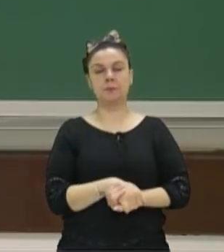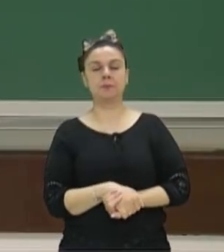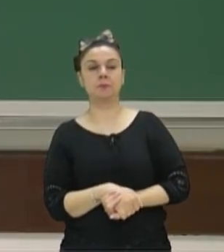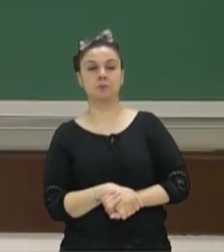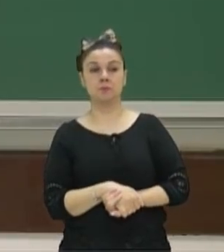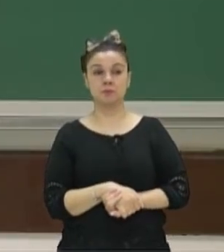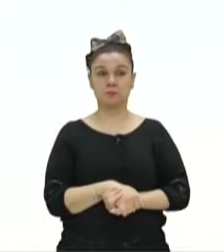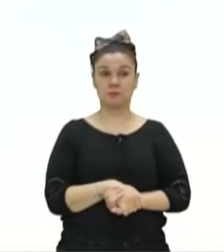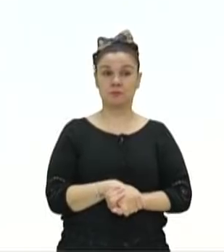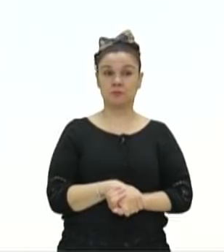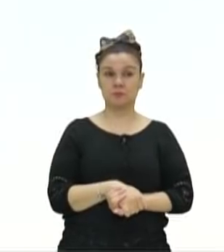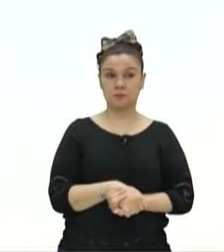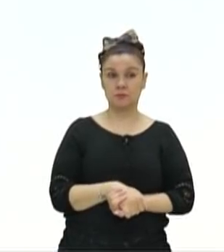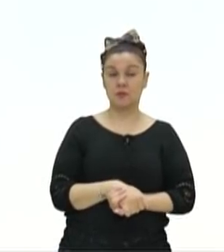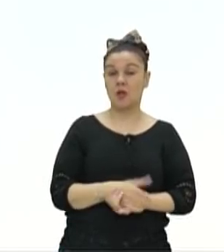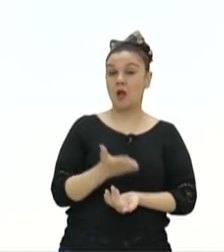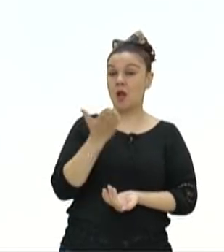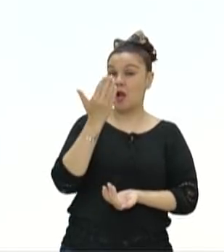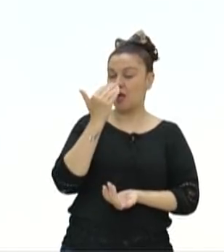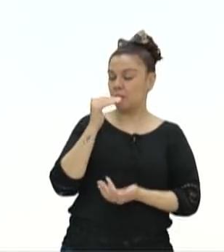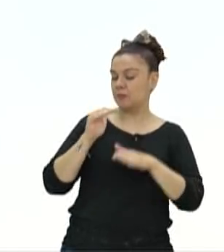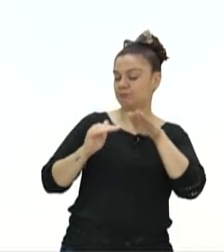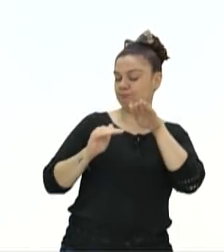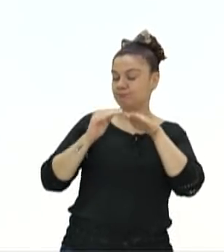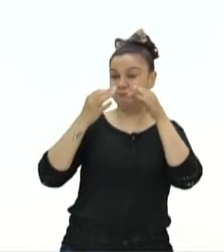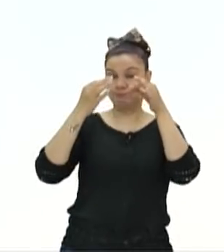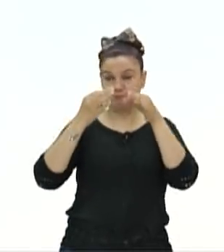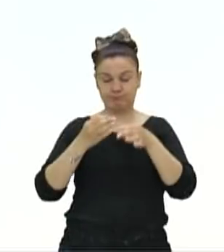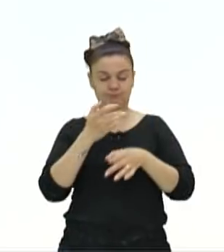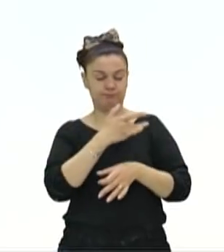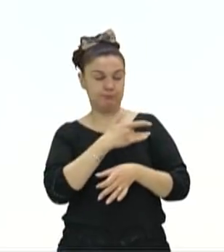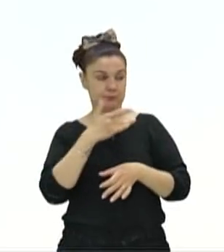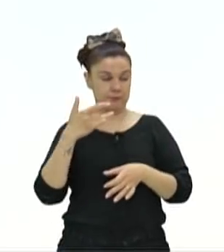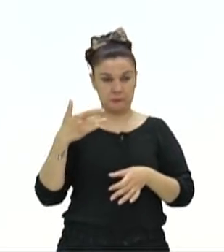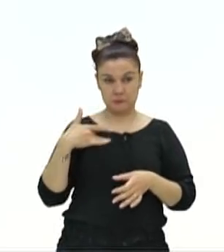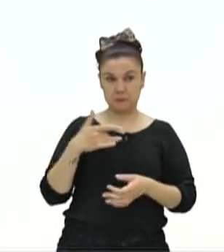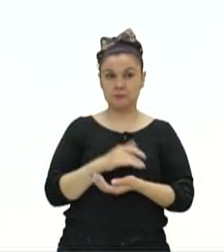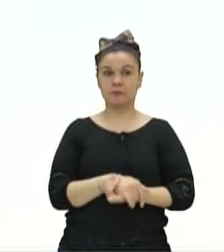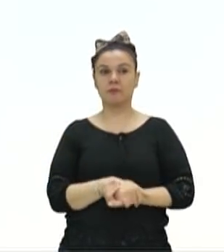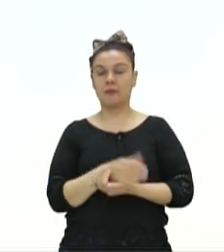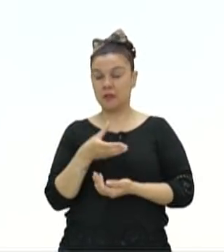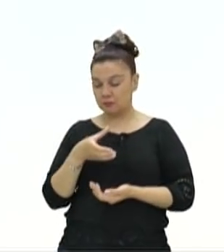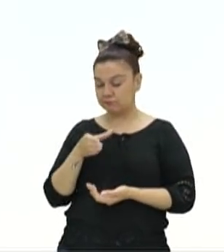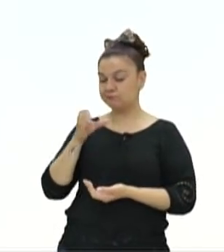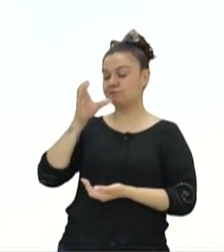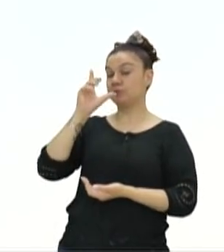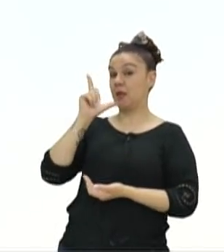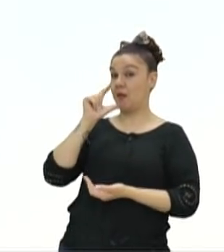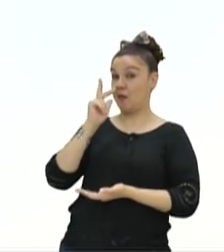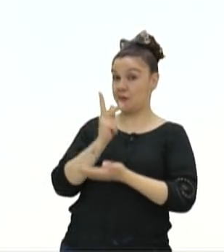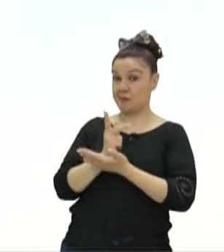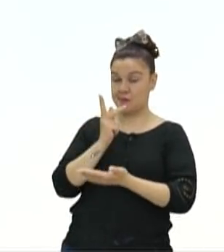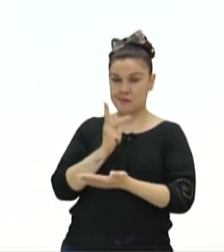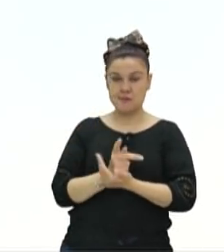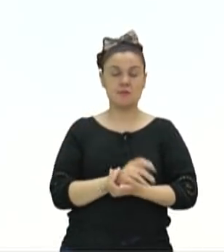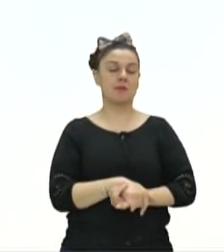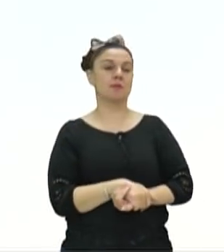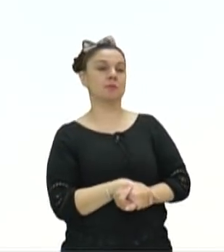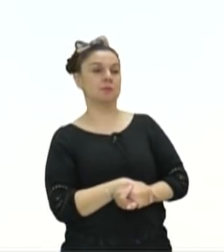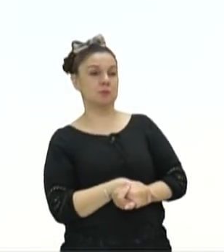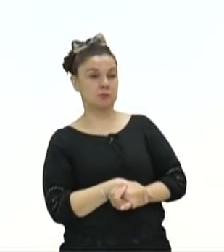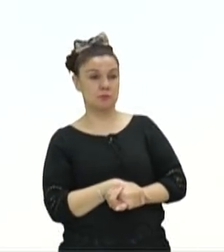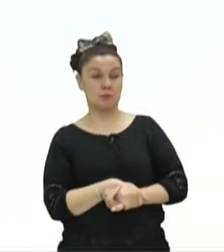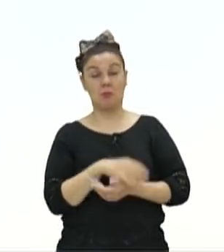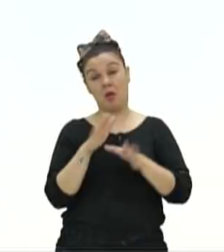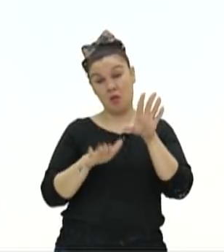masculino. Olha só, uma alimentação equilibrada, né, saudável, A hidratação correta, né? Tomar bastante água,